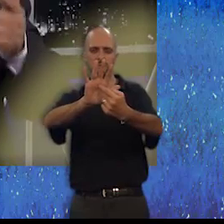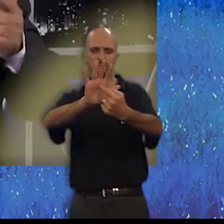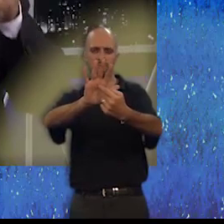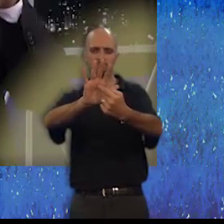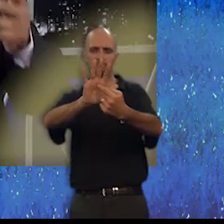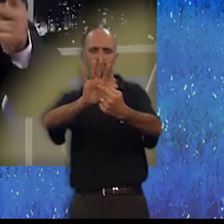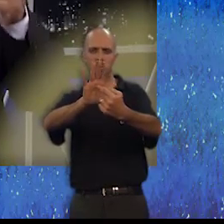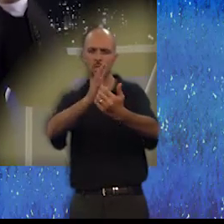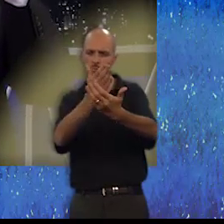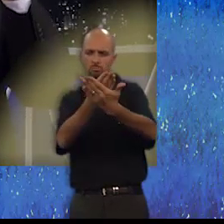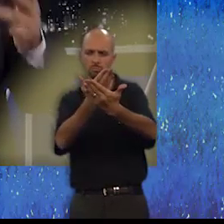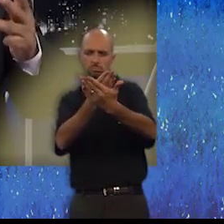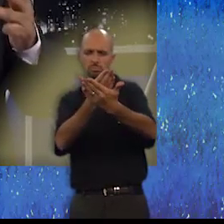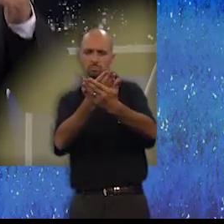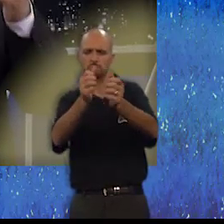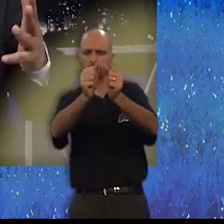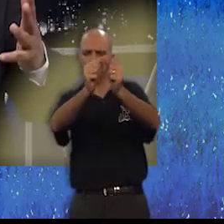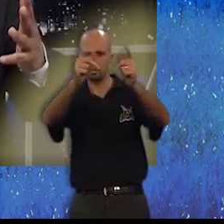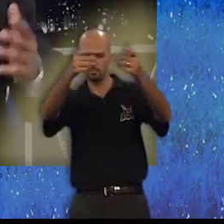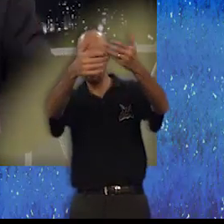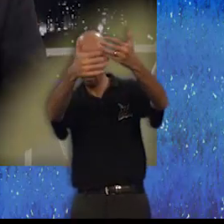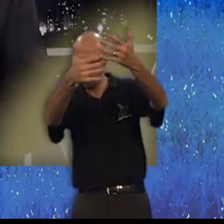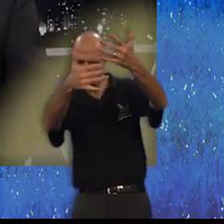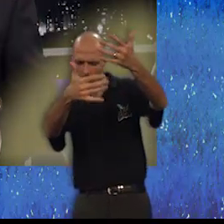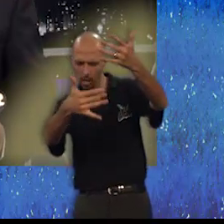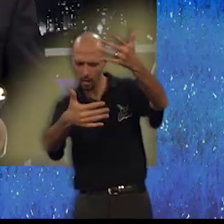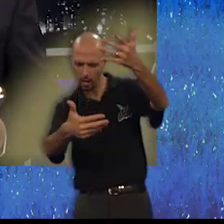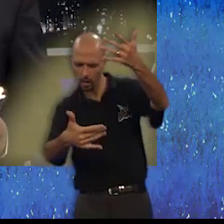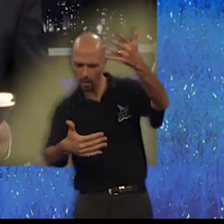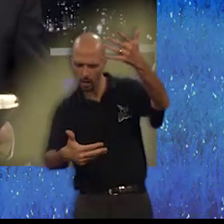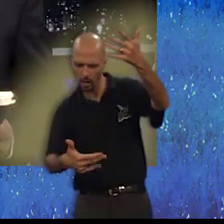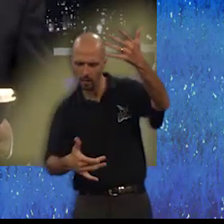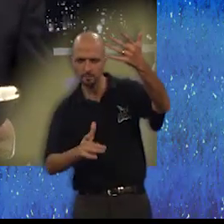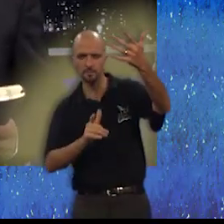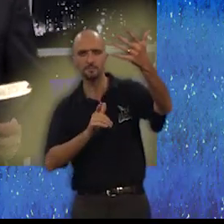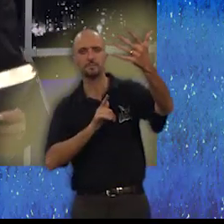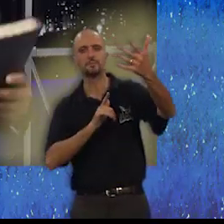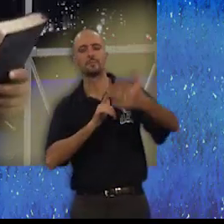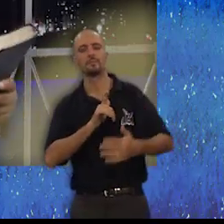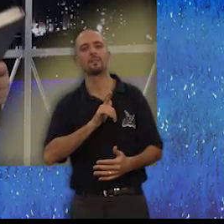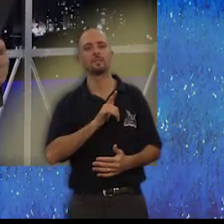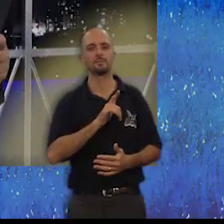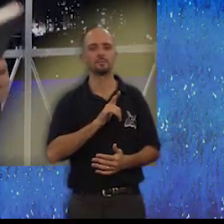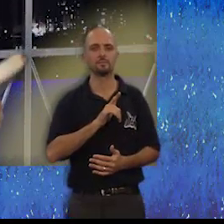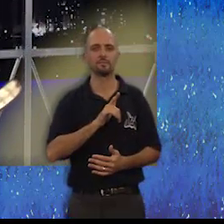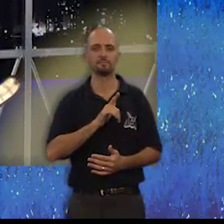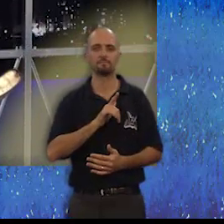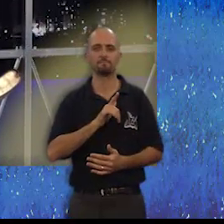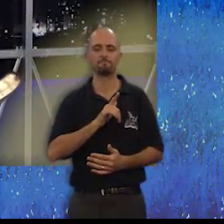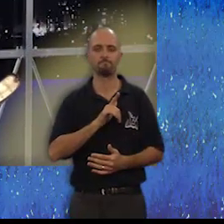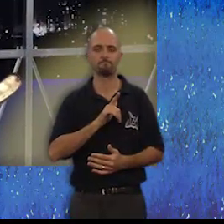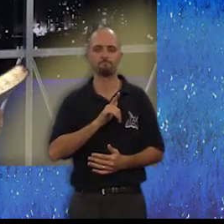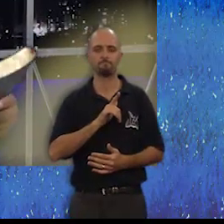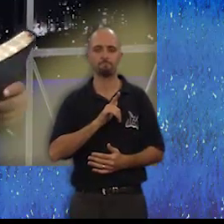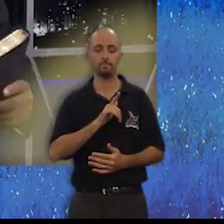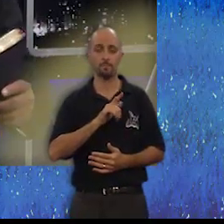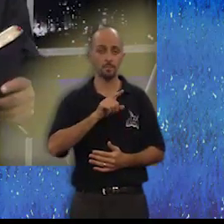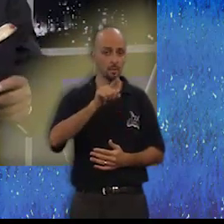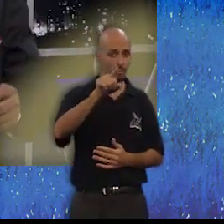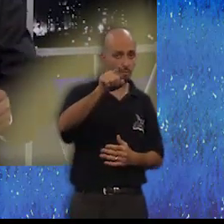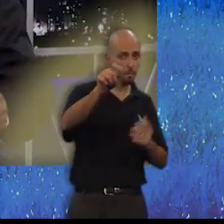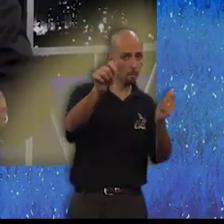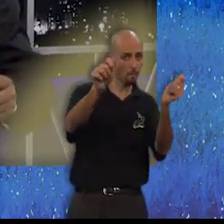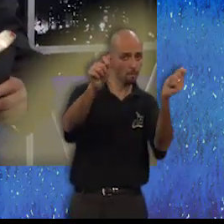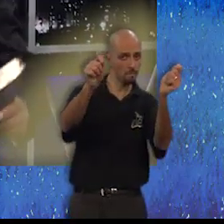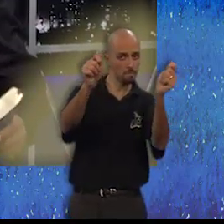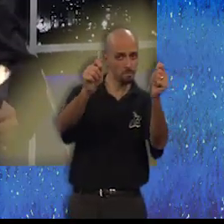Éfeso, Esmirna, Pérgamo, Tiatira, Sardes, Filadélfia e Laodiceia, que estão na Turquia. Assim que você